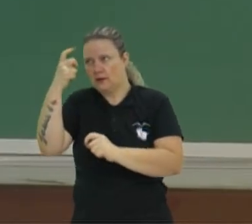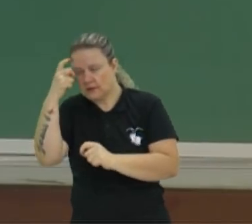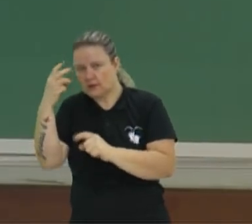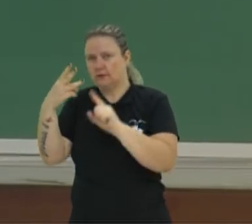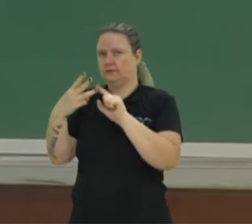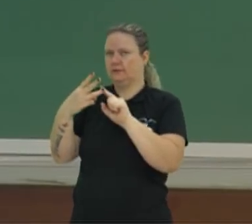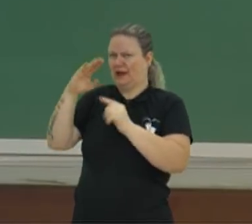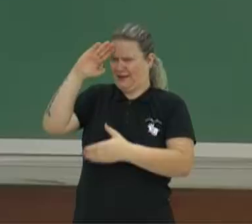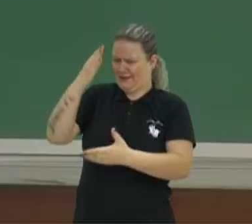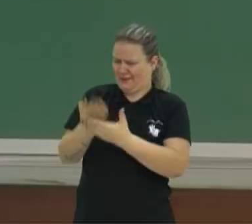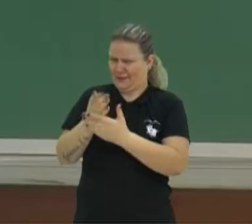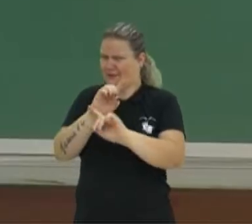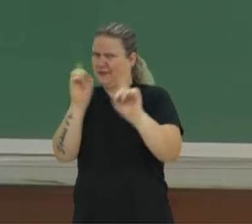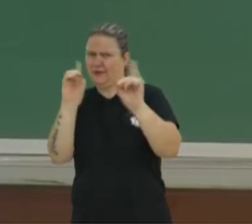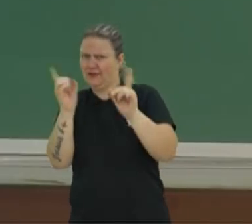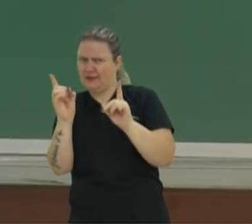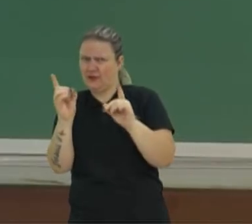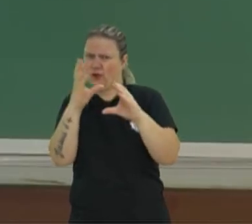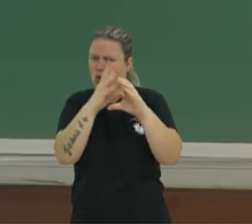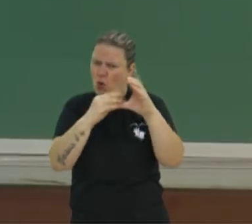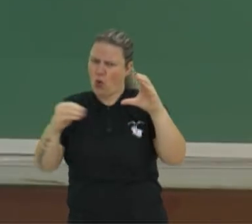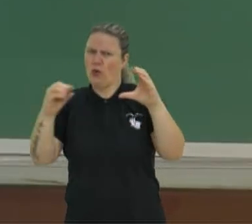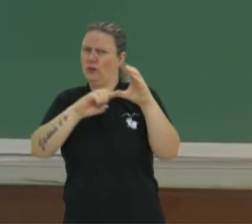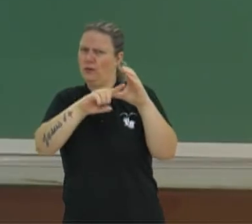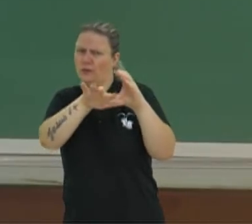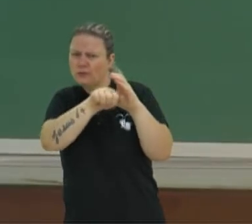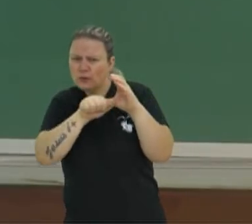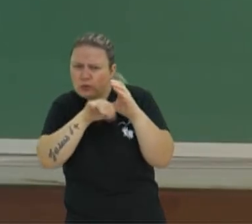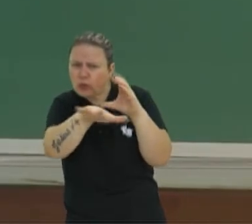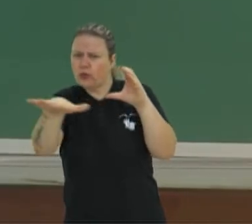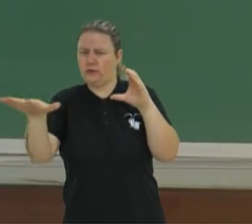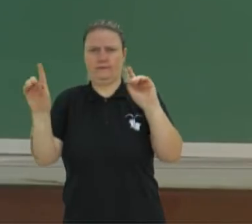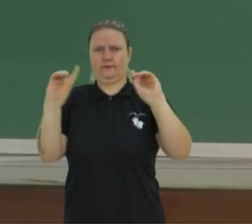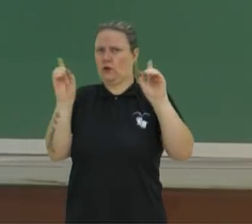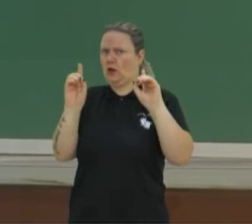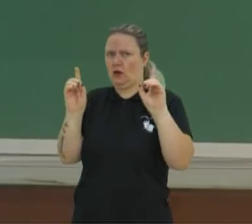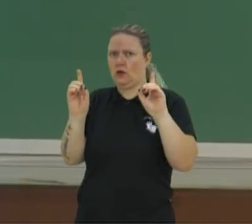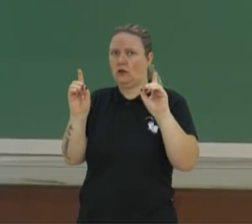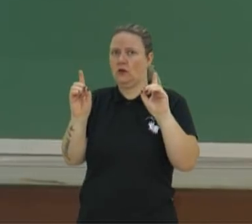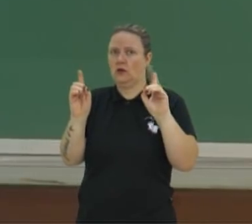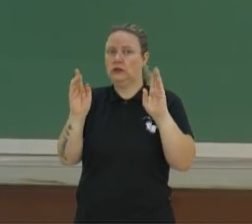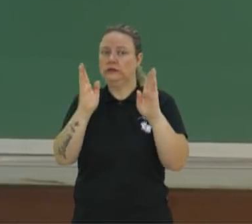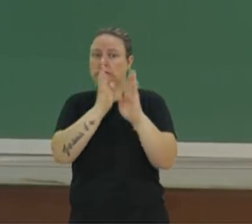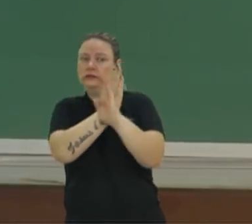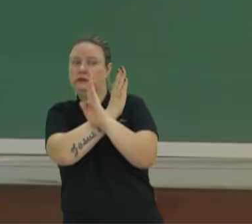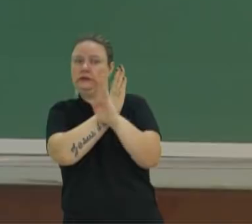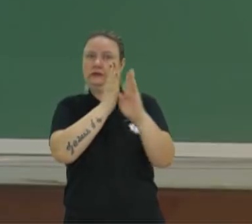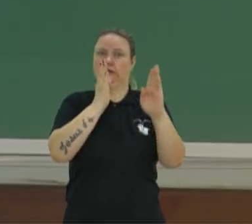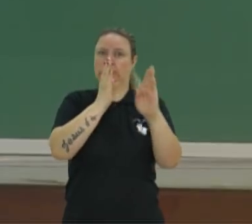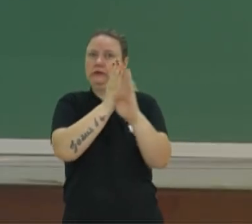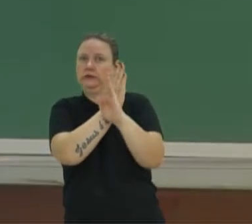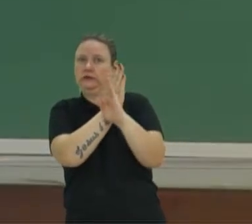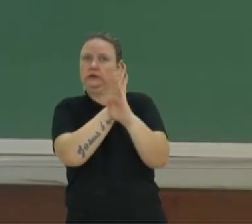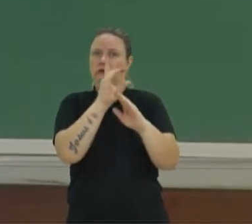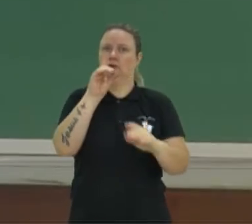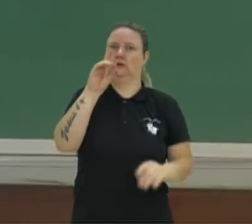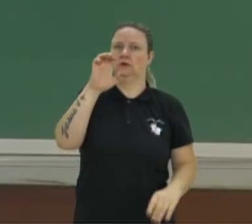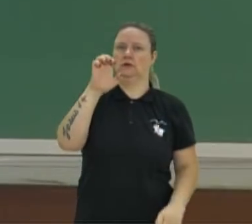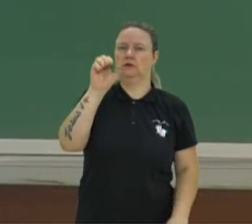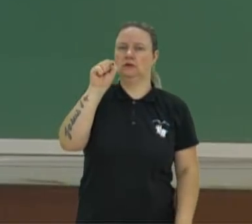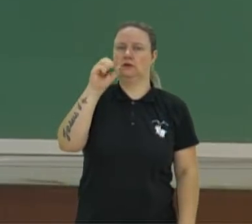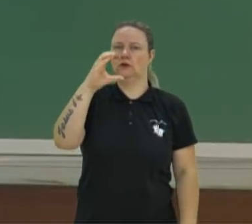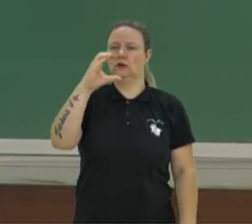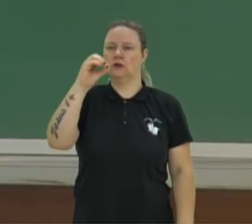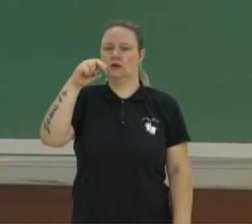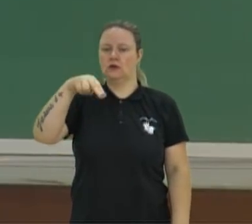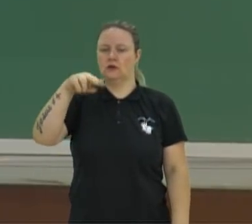acreditar, compartilhar. Nós temos ainda o desconfie, que é a ideia de não desconfiar. E qual que é o que o leitor